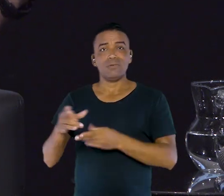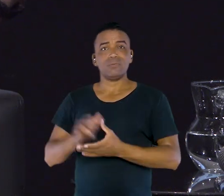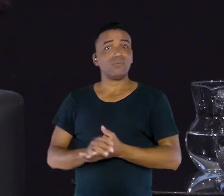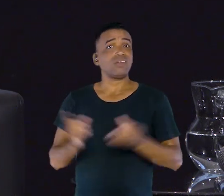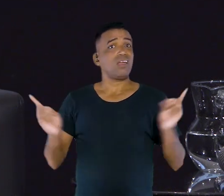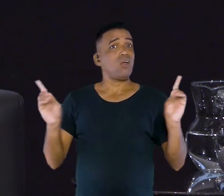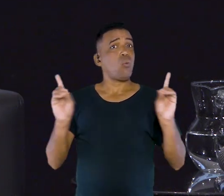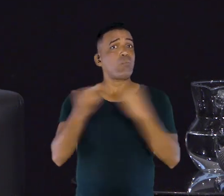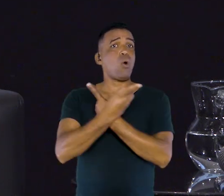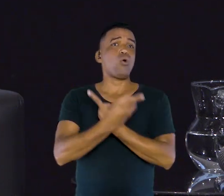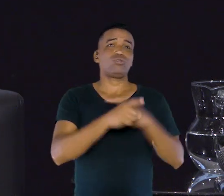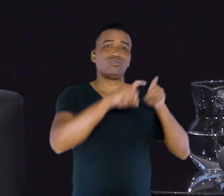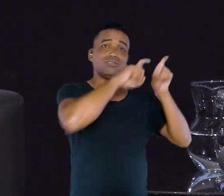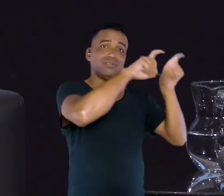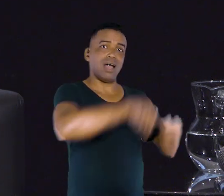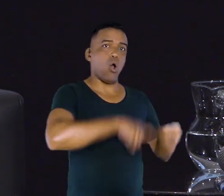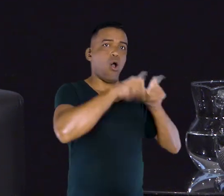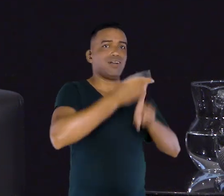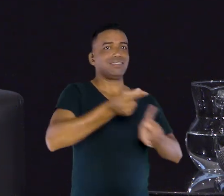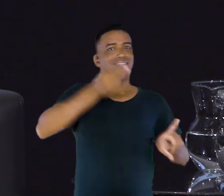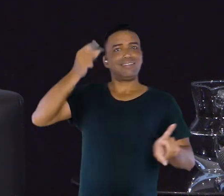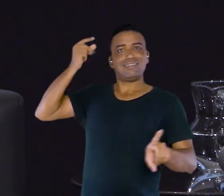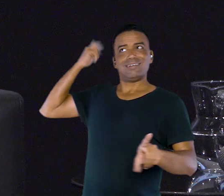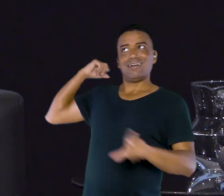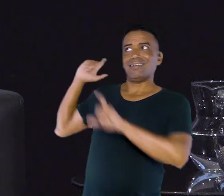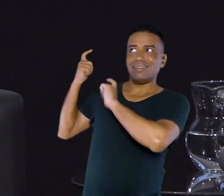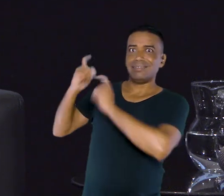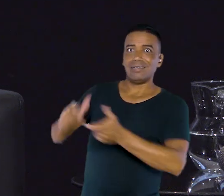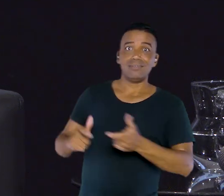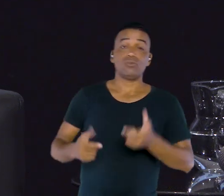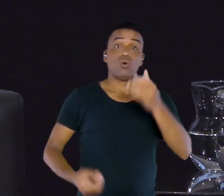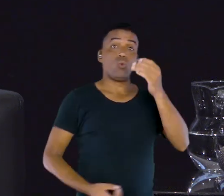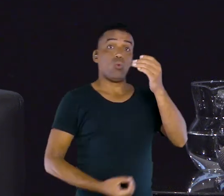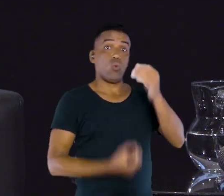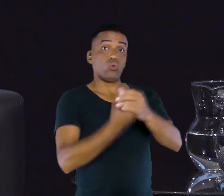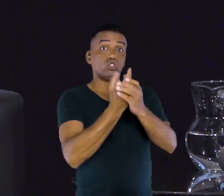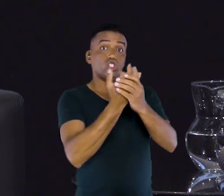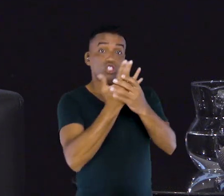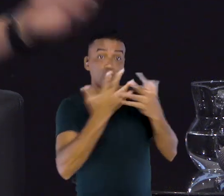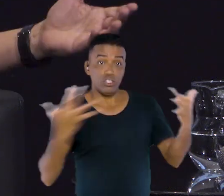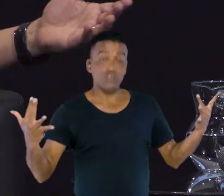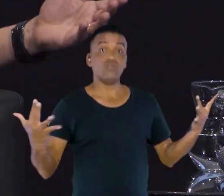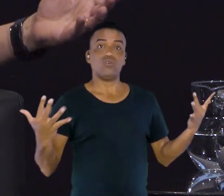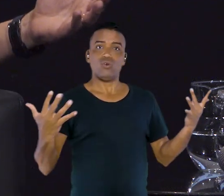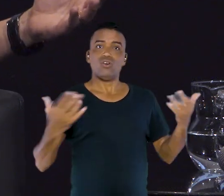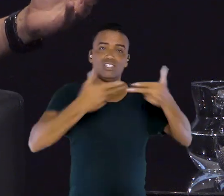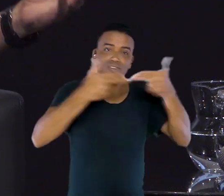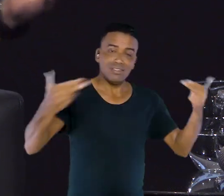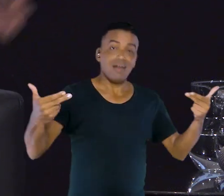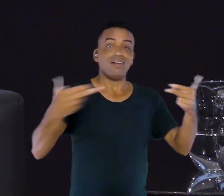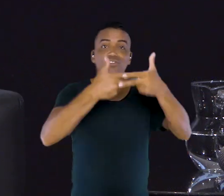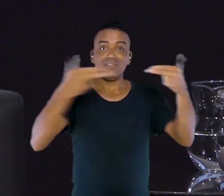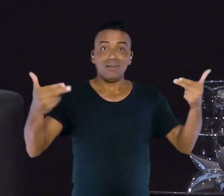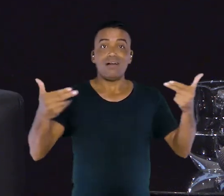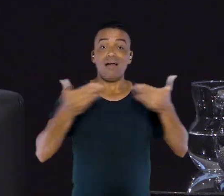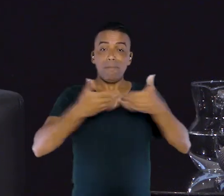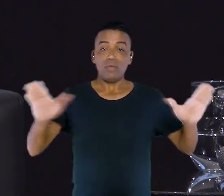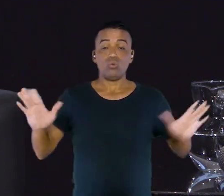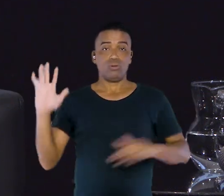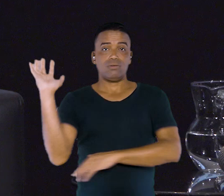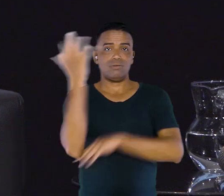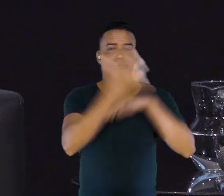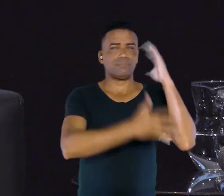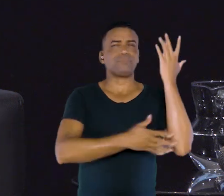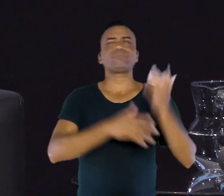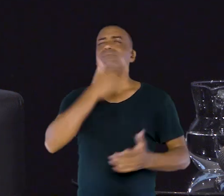para nós aqui, que é baseado no quê? Primeiro, no cultivo da diversidade e numa abertura para a natureza, né? Eu me lembro de um grande amigo